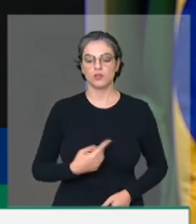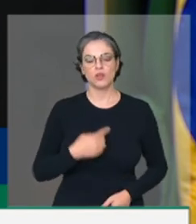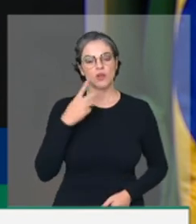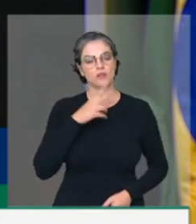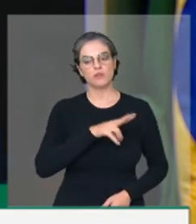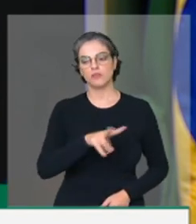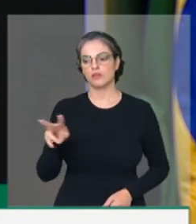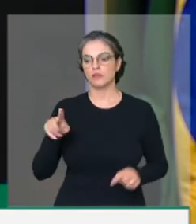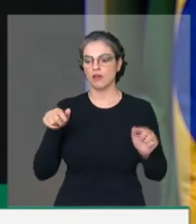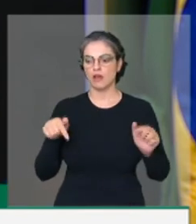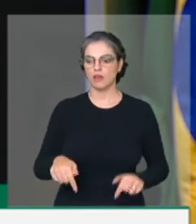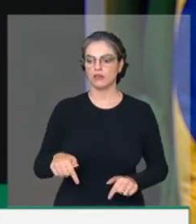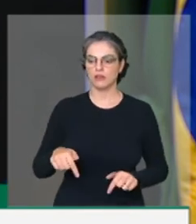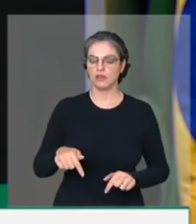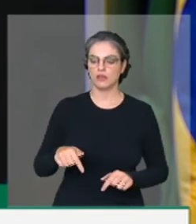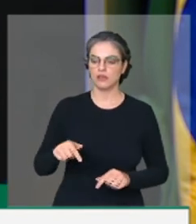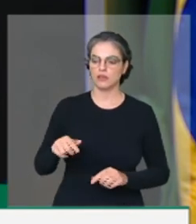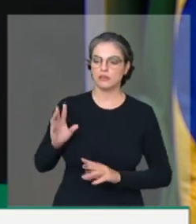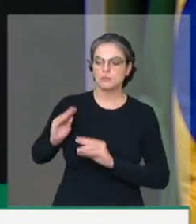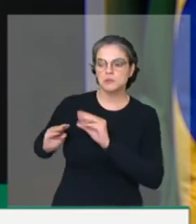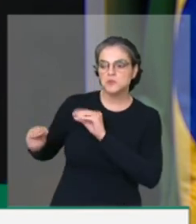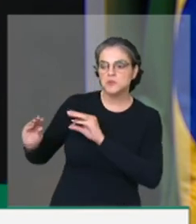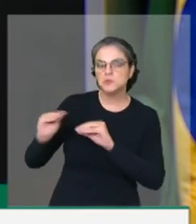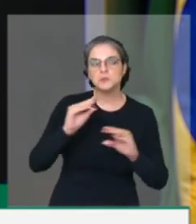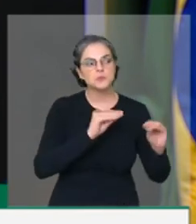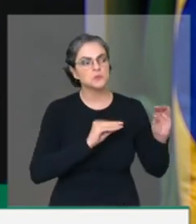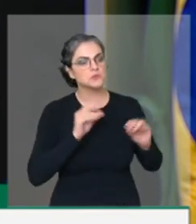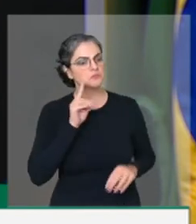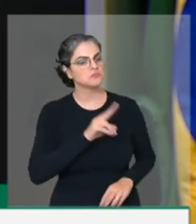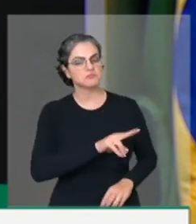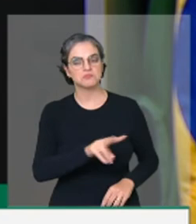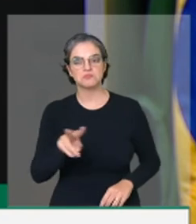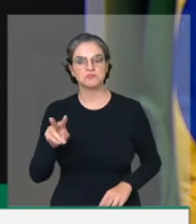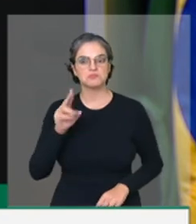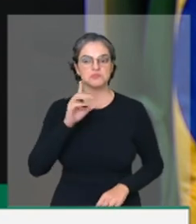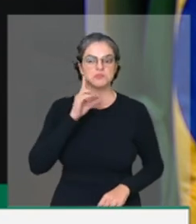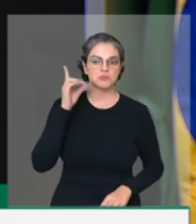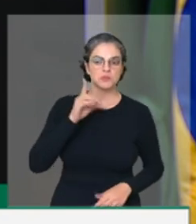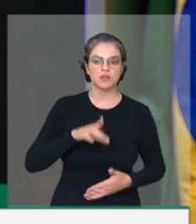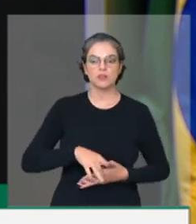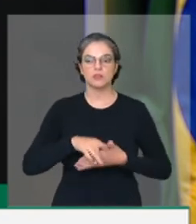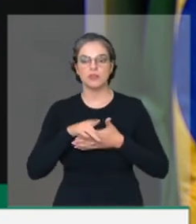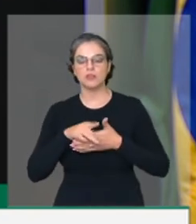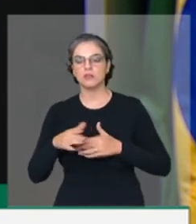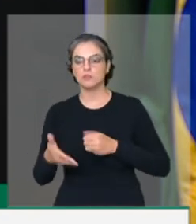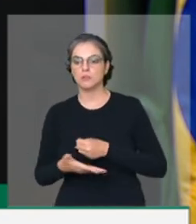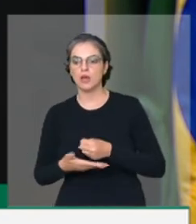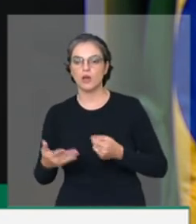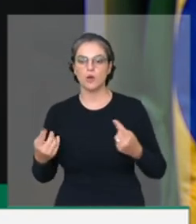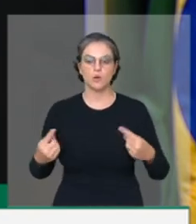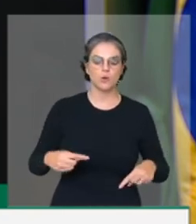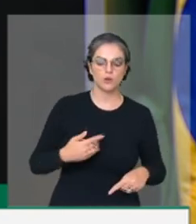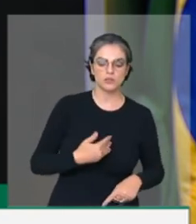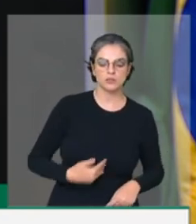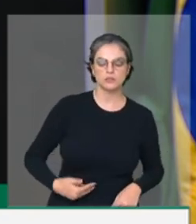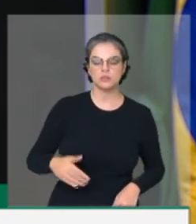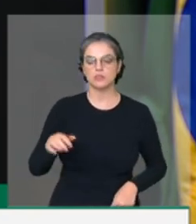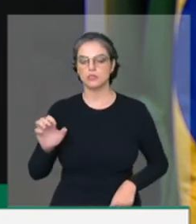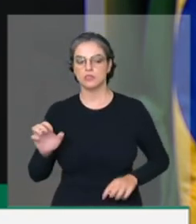consenso nos bastidores, em discutindo líderes, deputados da base, da oposição, da esquerda e da direita, dizendo que o